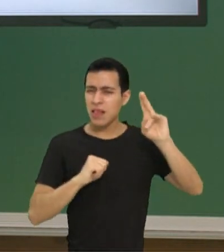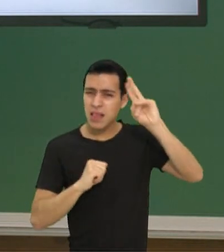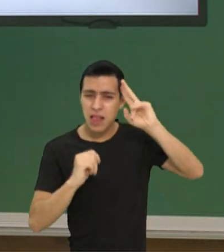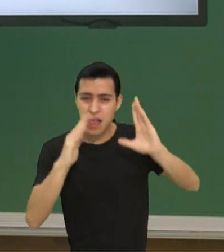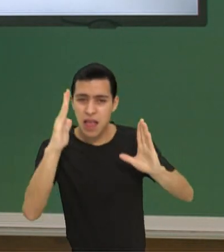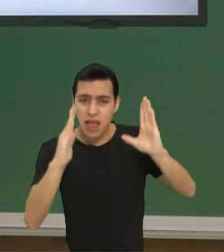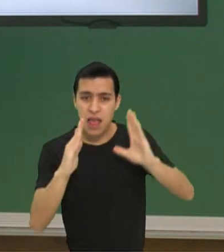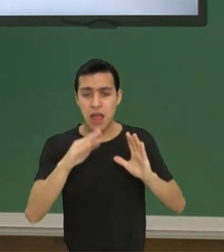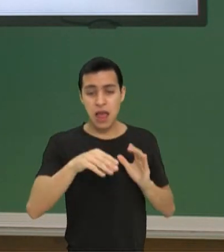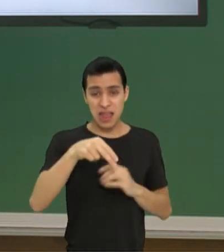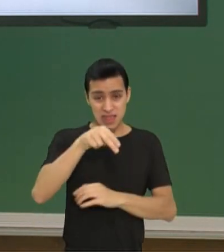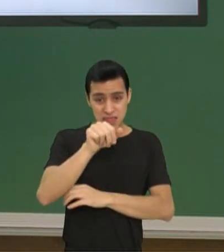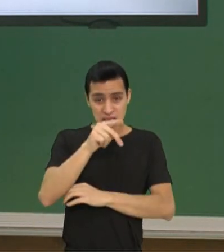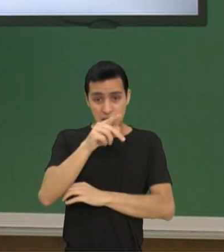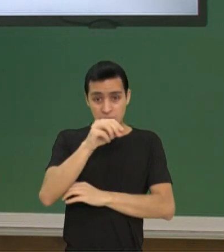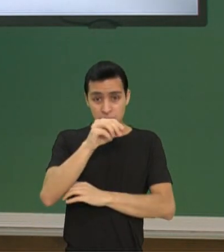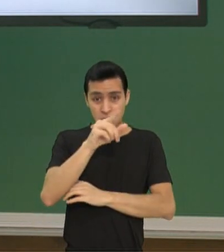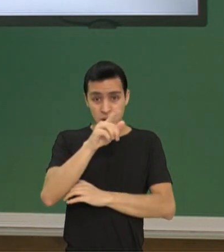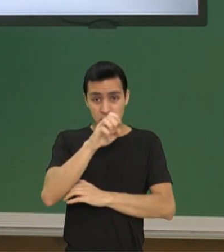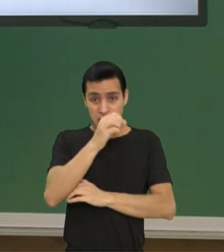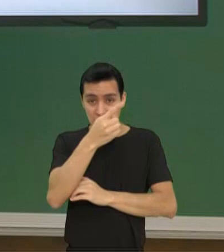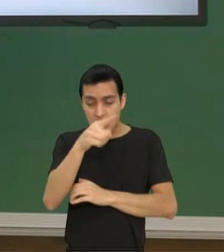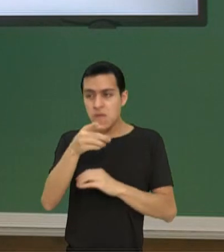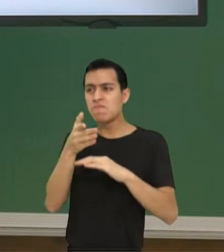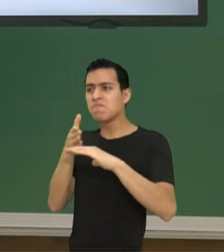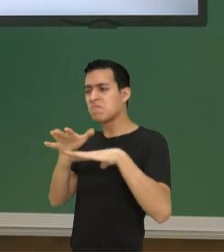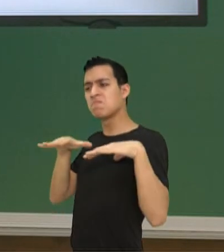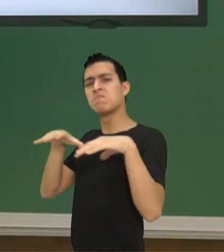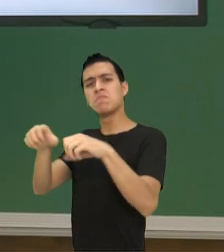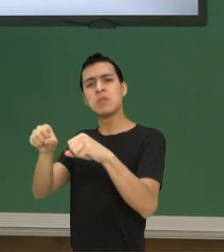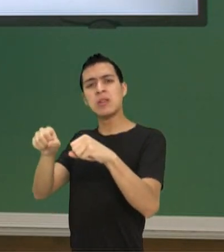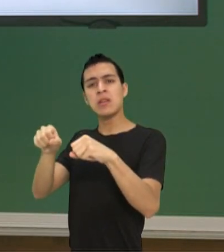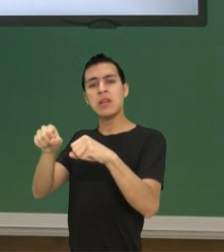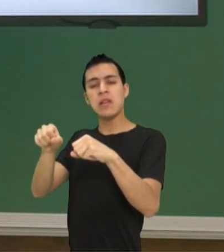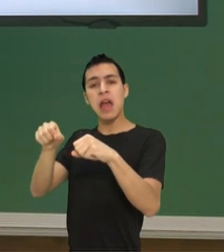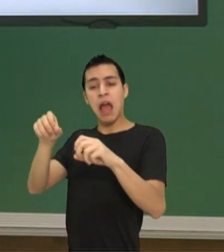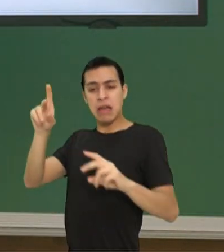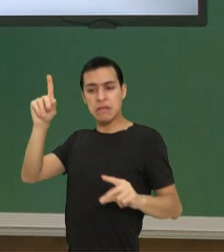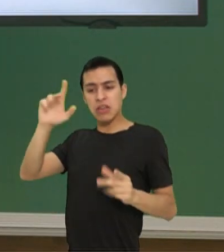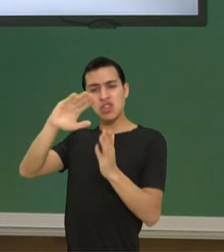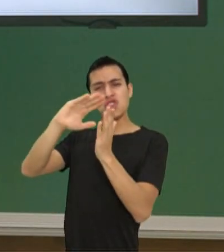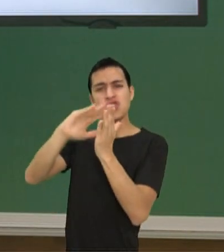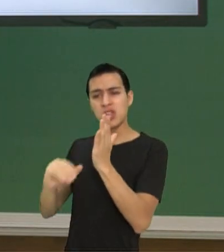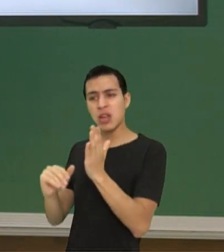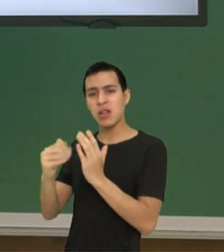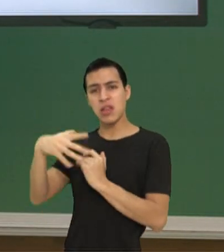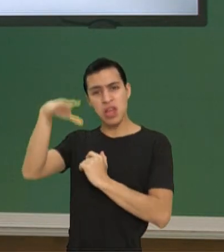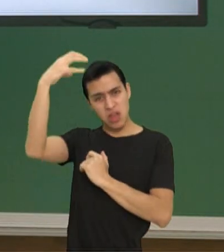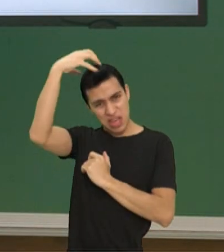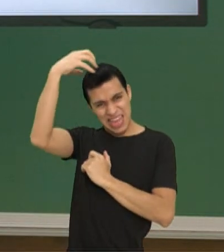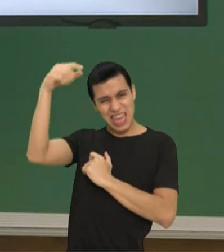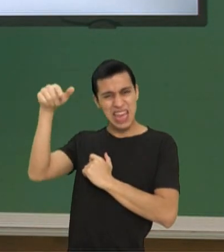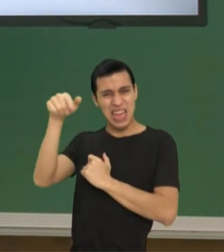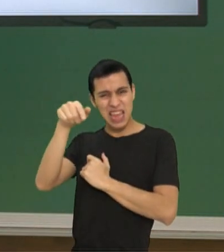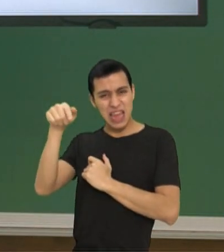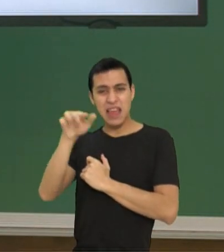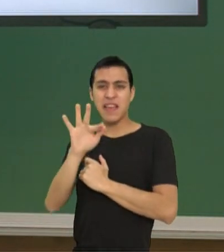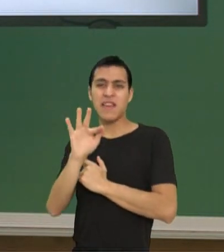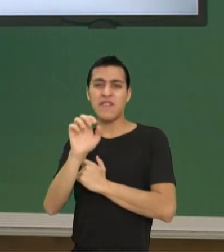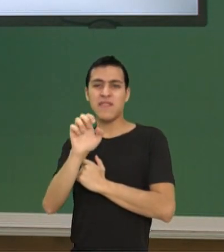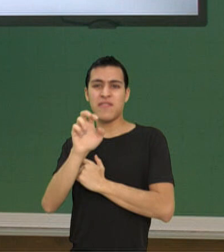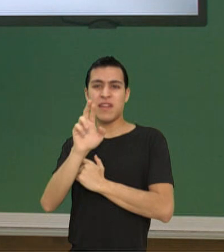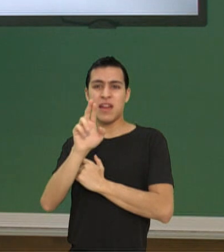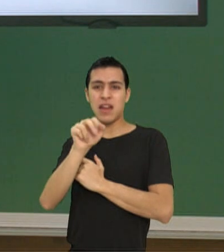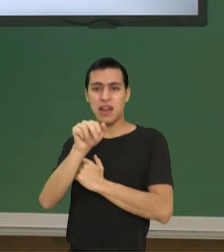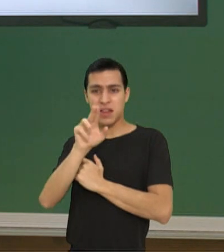Napoleão invadiu a Espanha, e aí tinha tirado o rei, né, o rei Fernando VII do poder. Então, o que ele estava